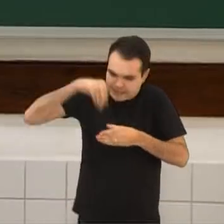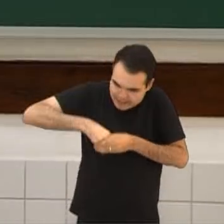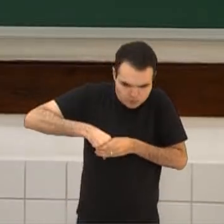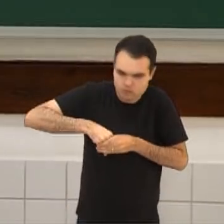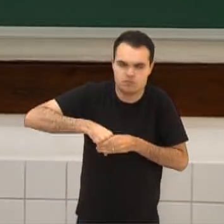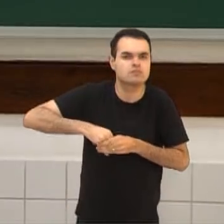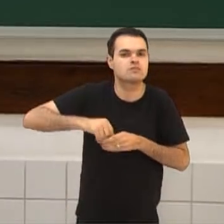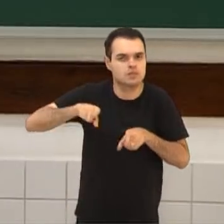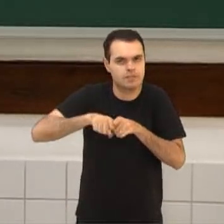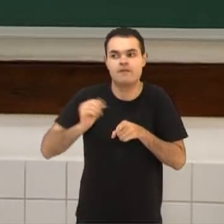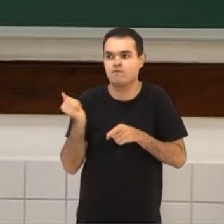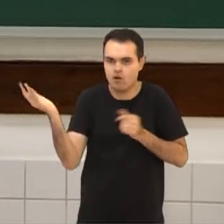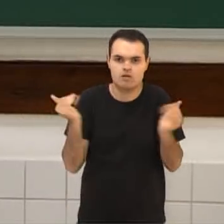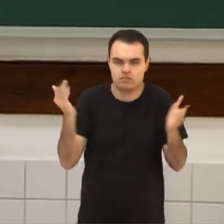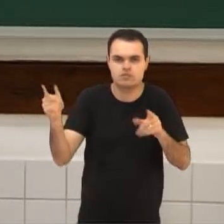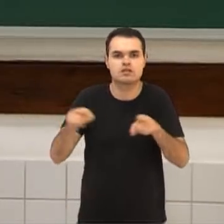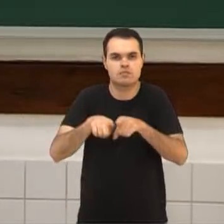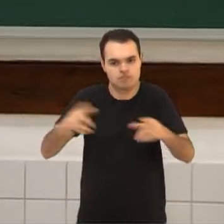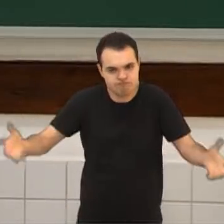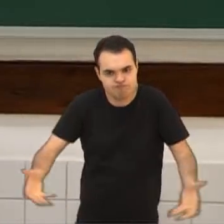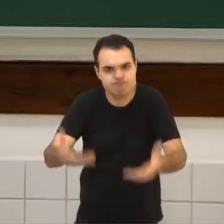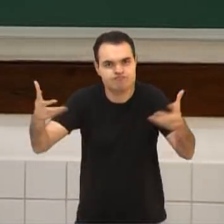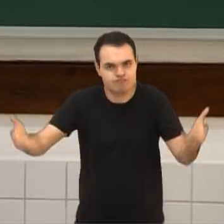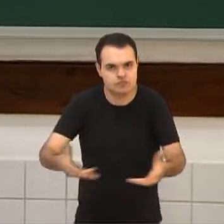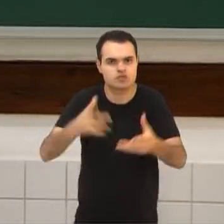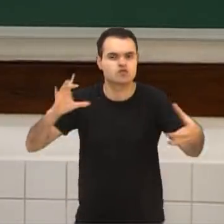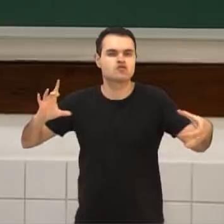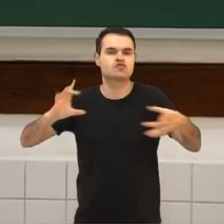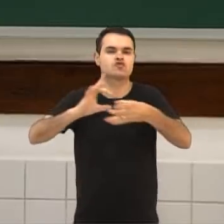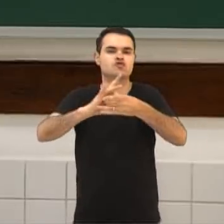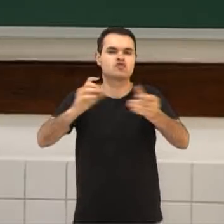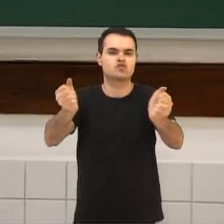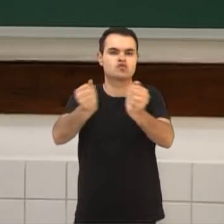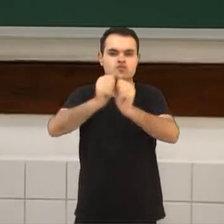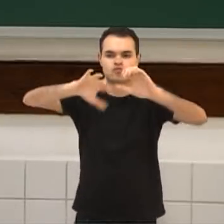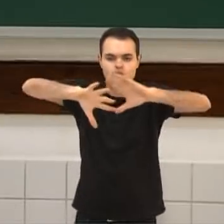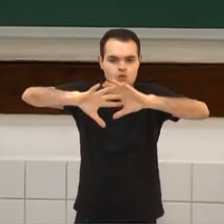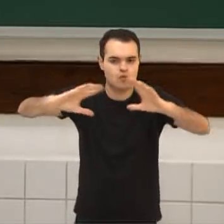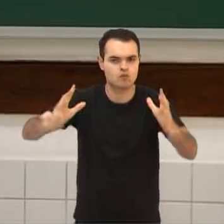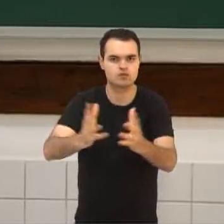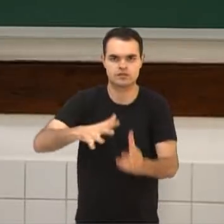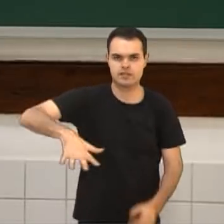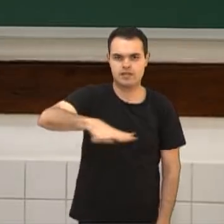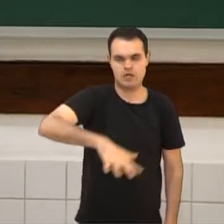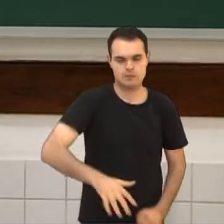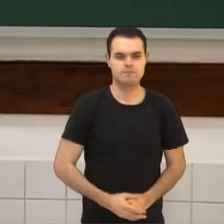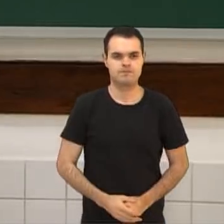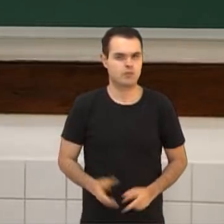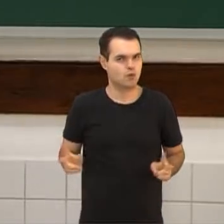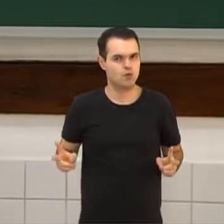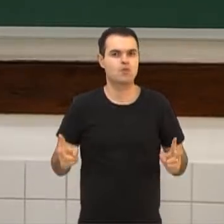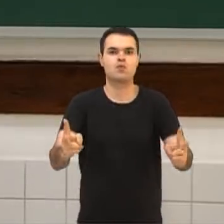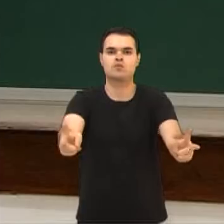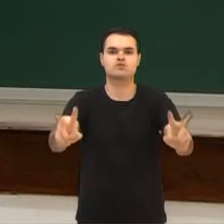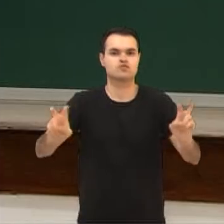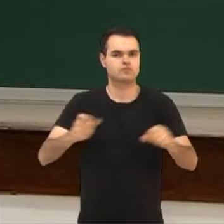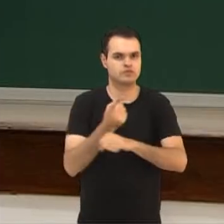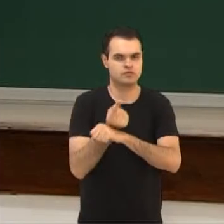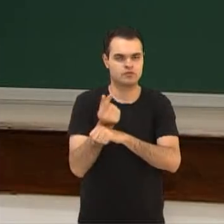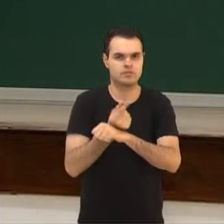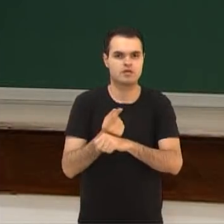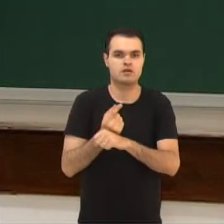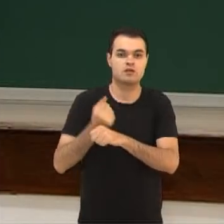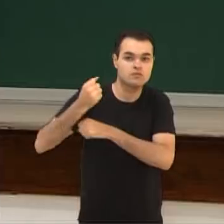são motivos também externos nessa conjuntura, nesse cenário. Continuando ainda sobre economia,